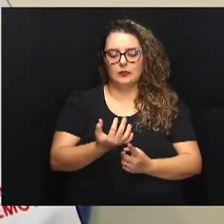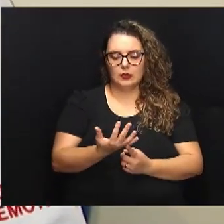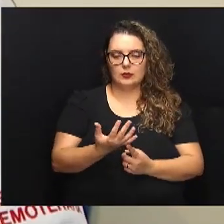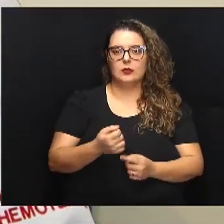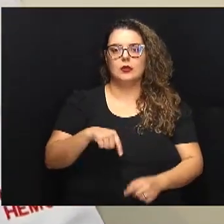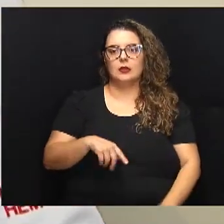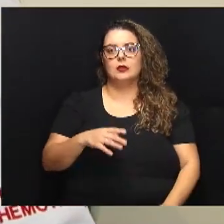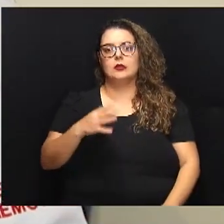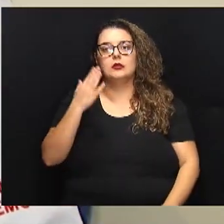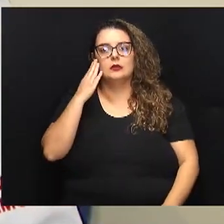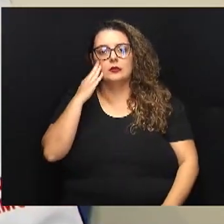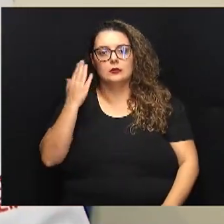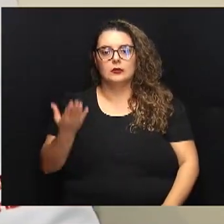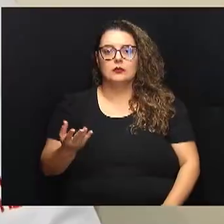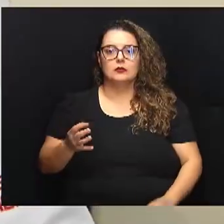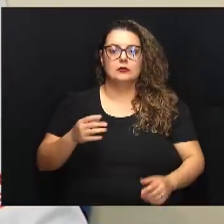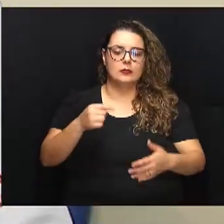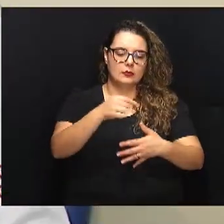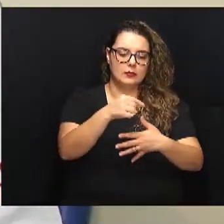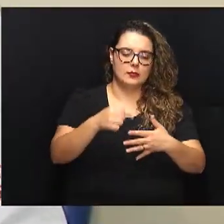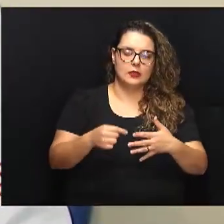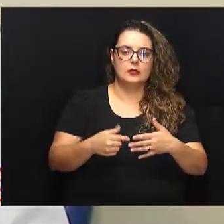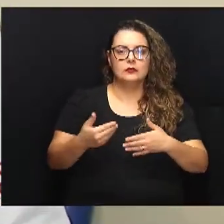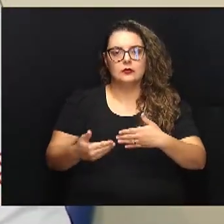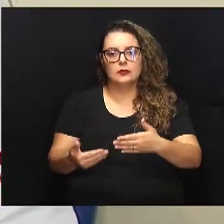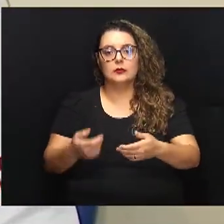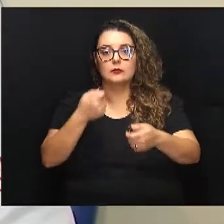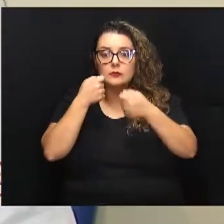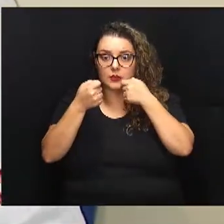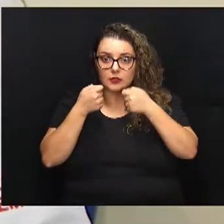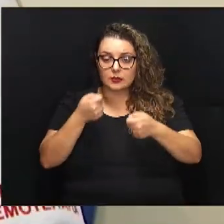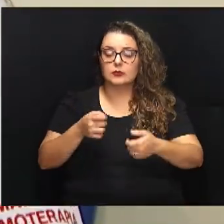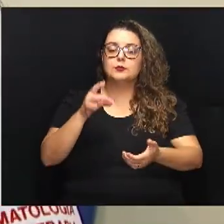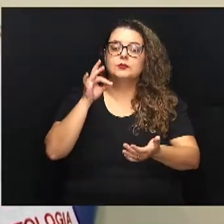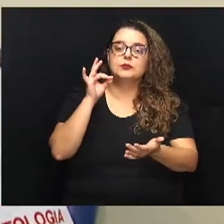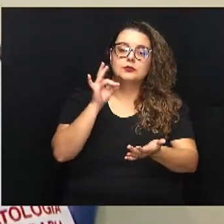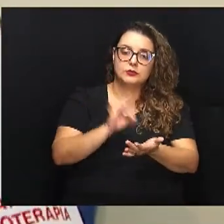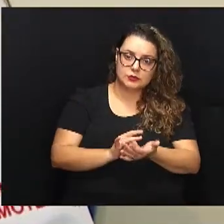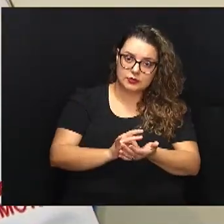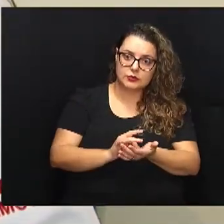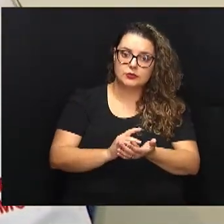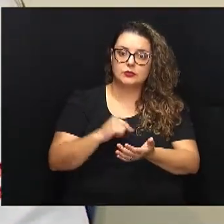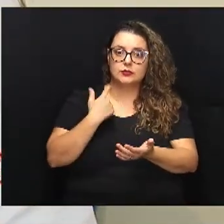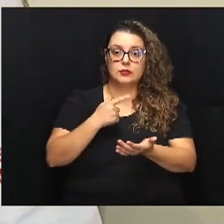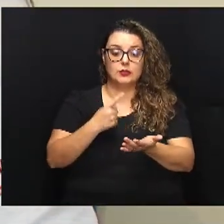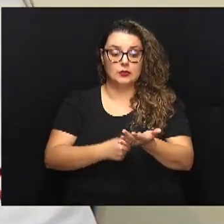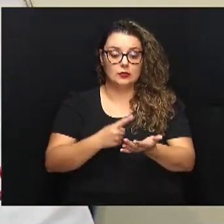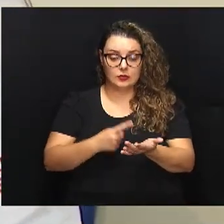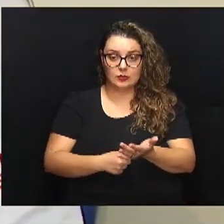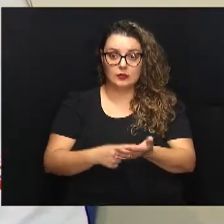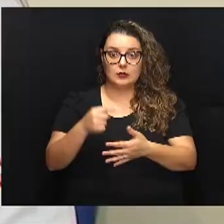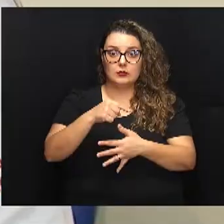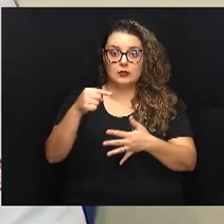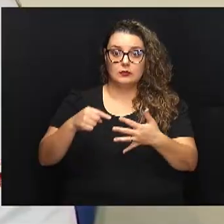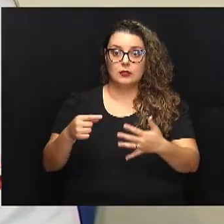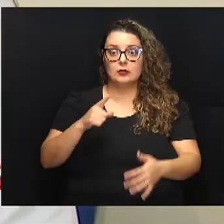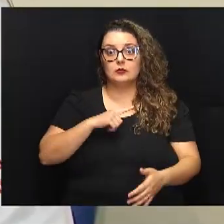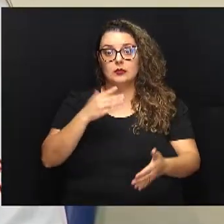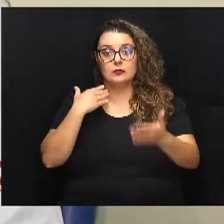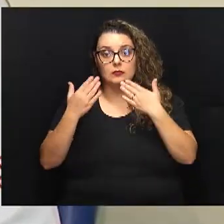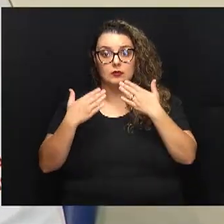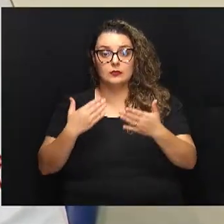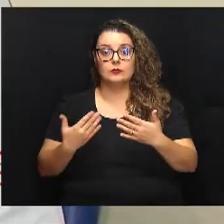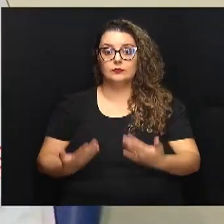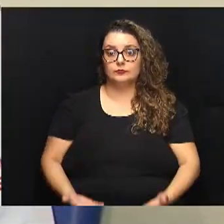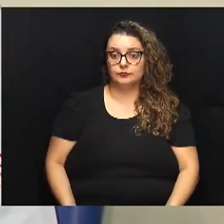critérios liberados, você segue então para a entrevista, onde de fato vamos confirmar esses critérios e vamos ter uma conversa